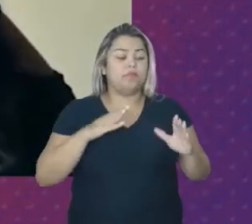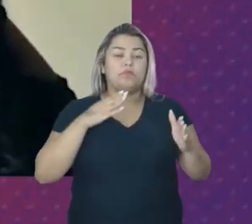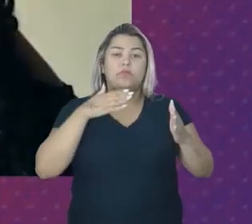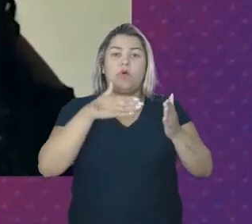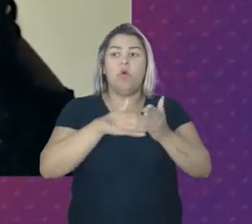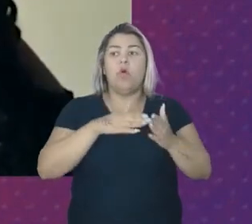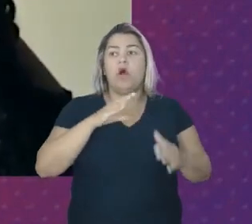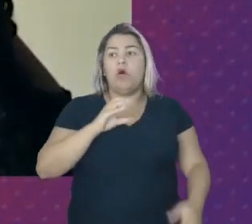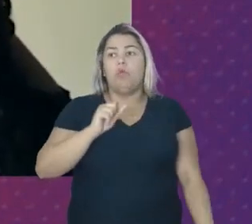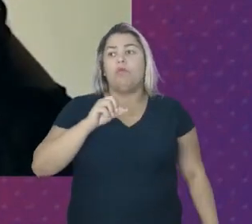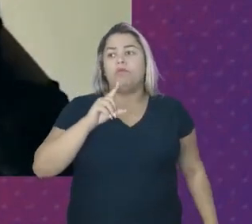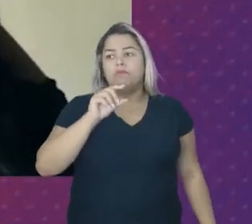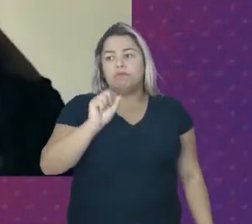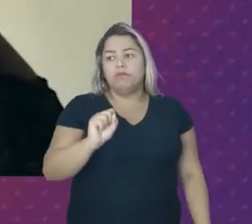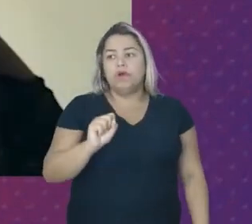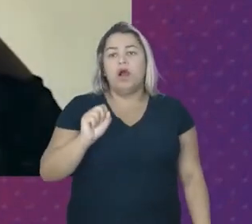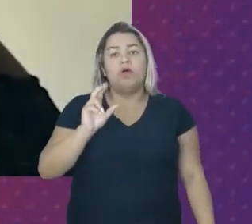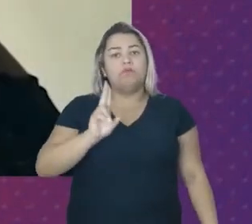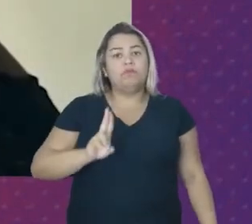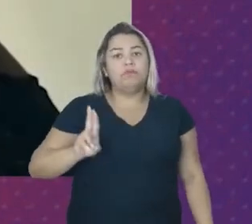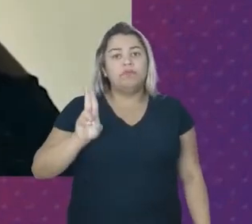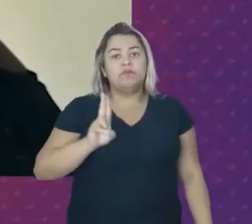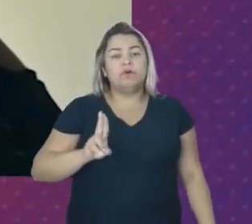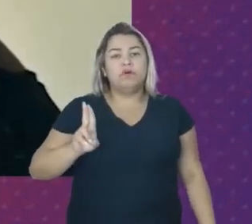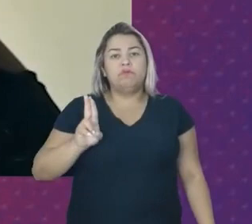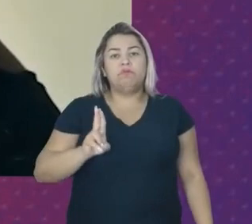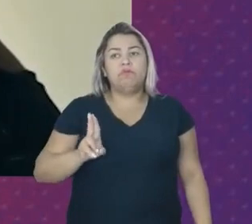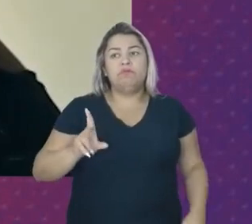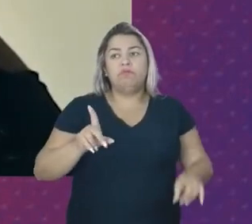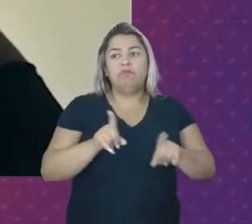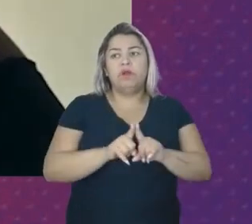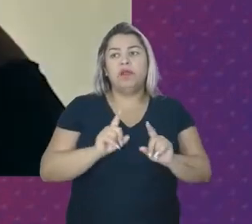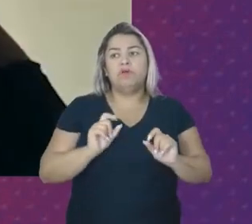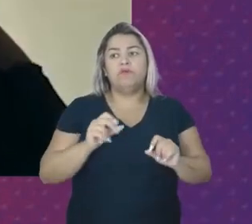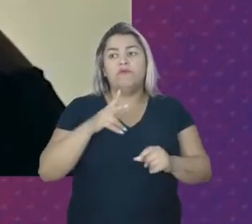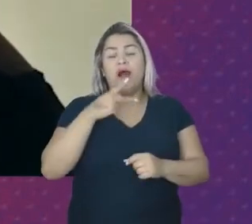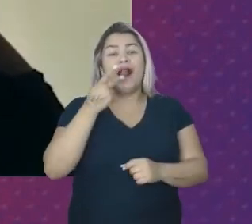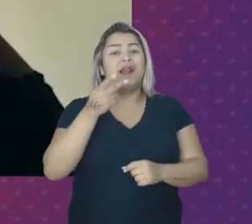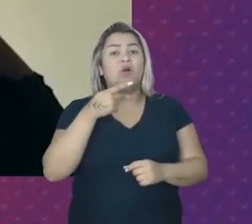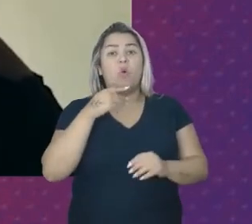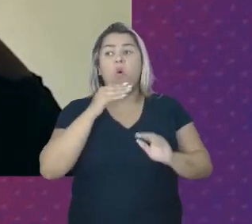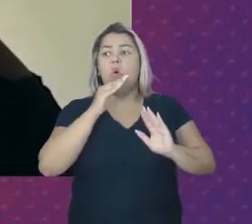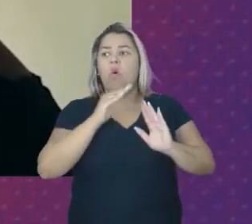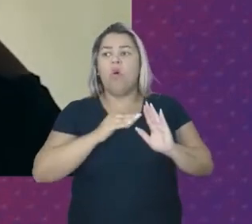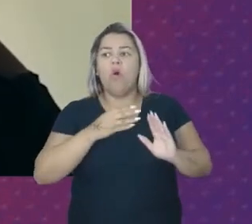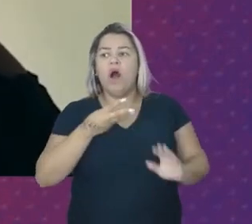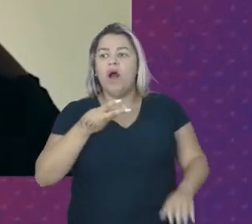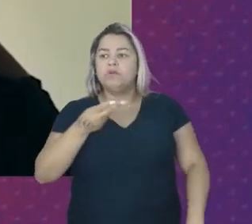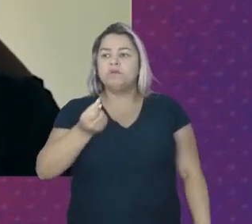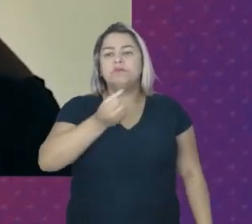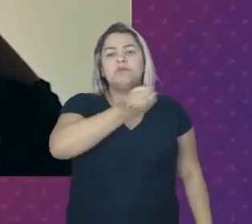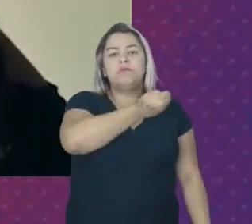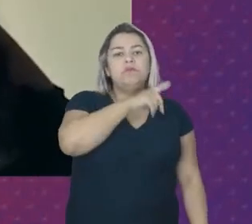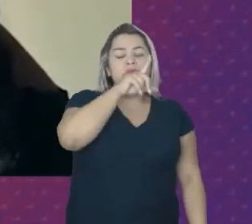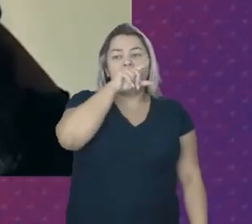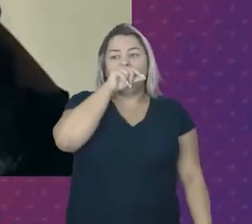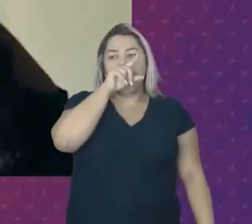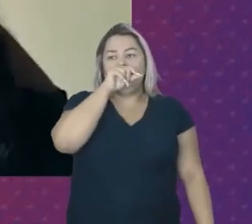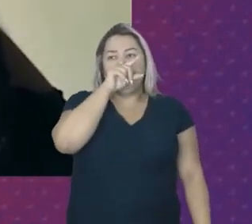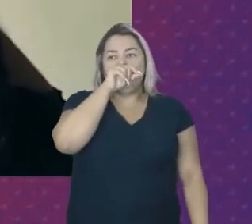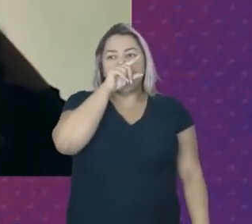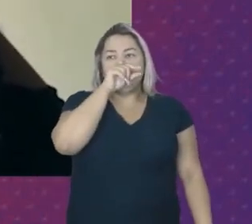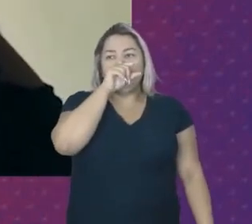quantos cards a gente deve usar, a gente tem um limite que fala também de quantos caracteres a gente tiver no Twitter, ou quanto